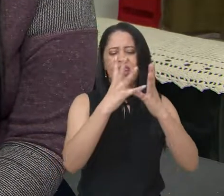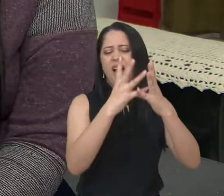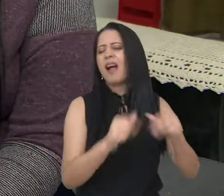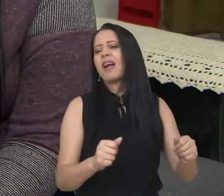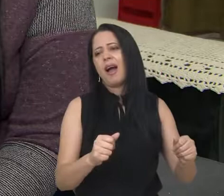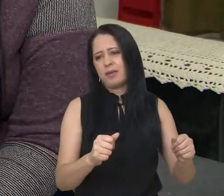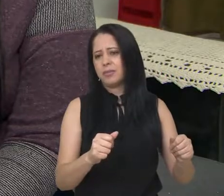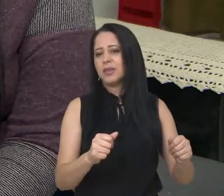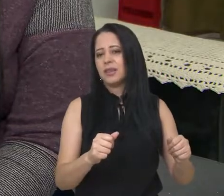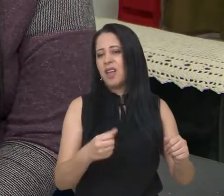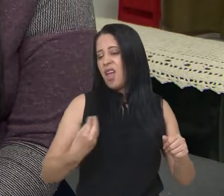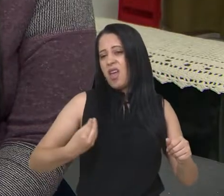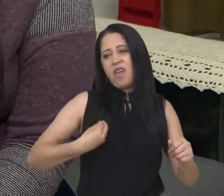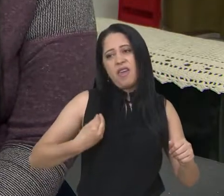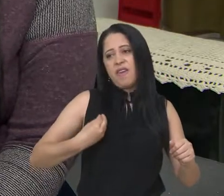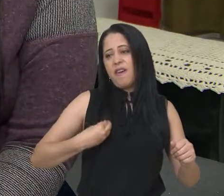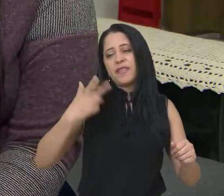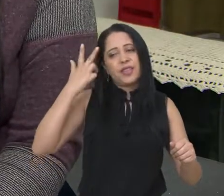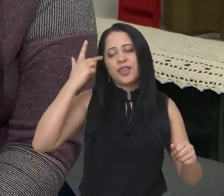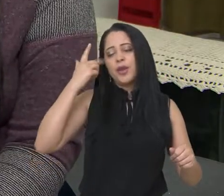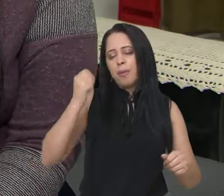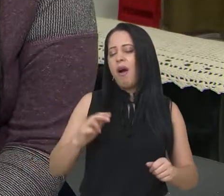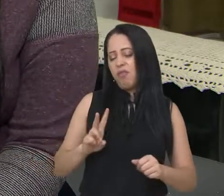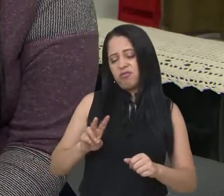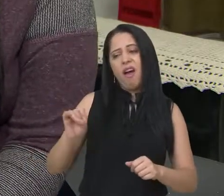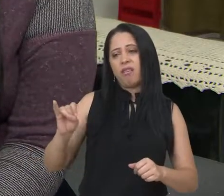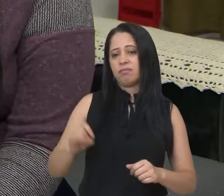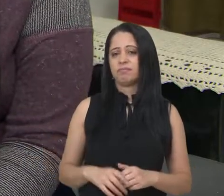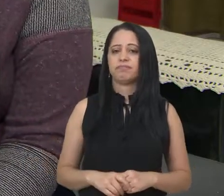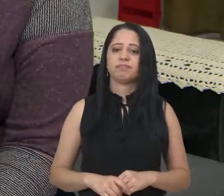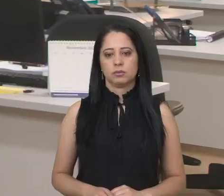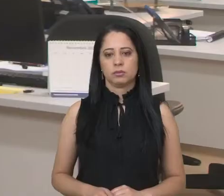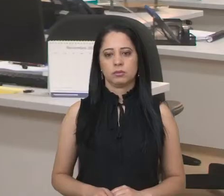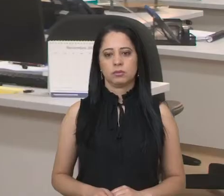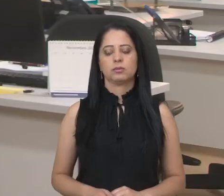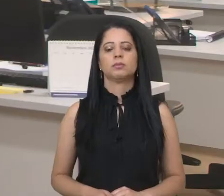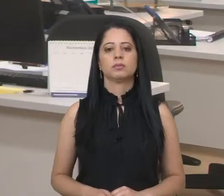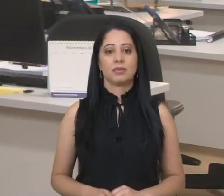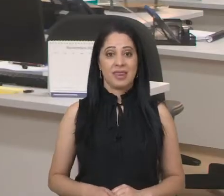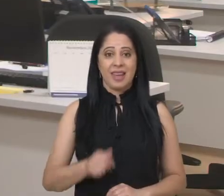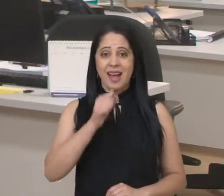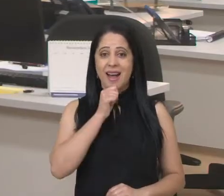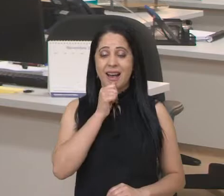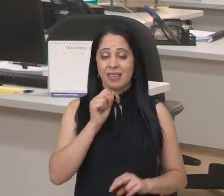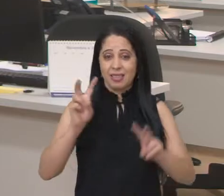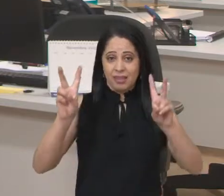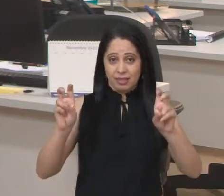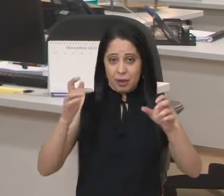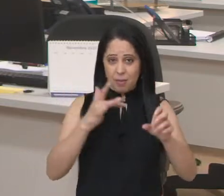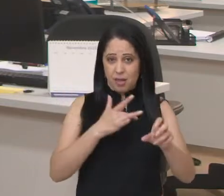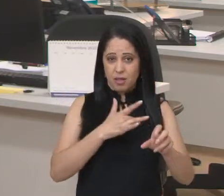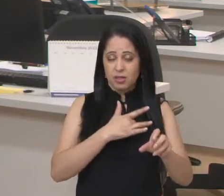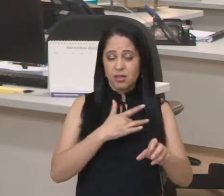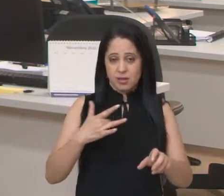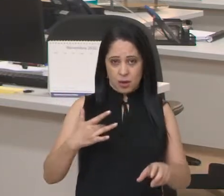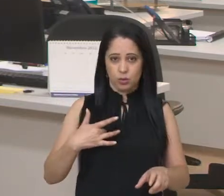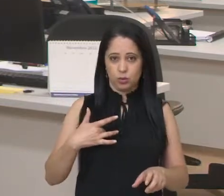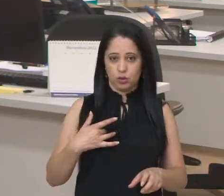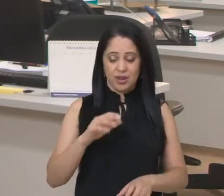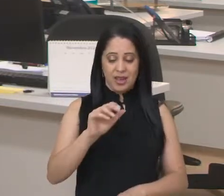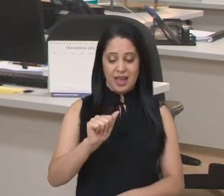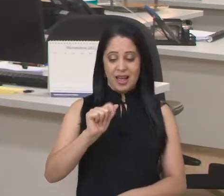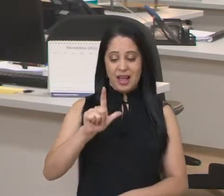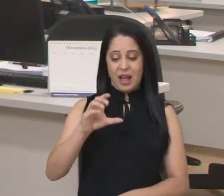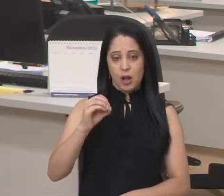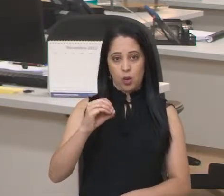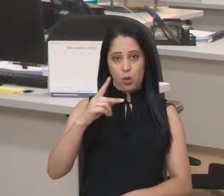logo acaba e a gente leva uma vida normal. Ainda falando sobre saúde, a alopécia é uma doença